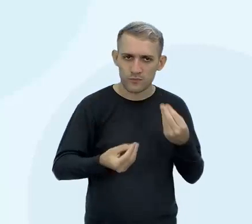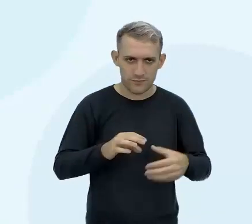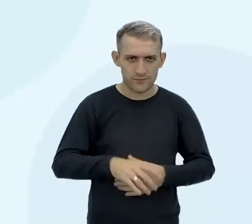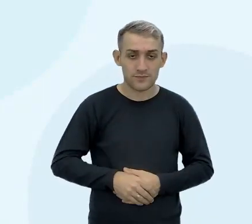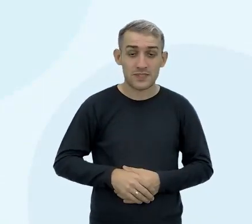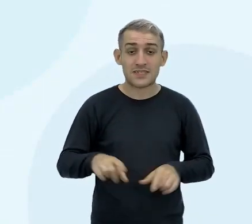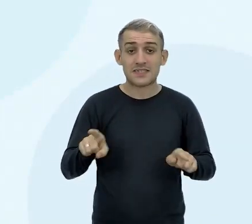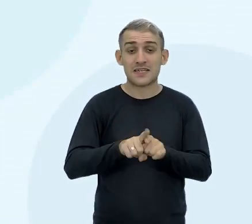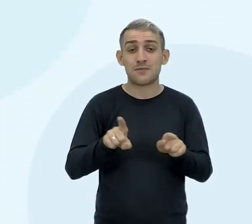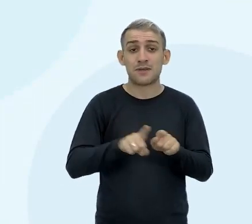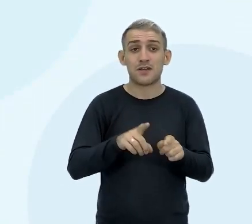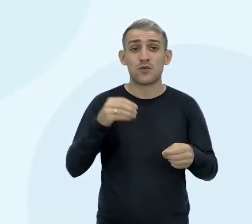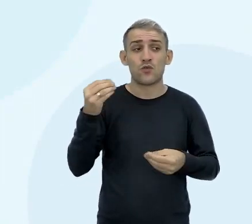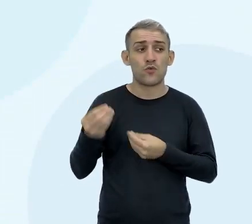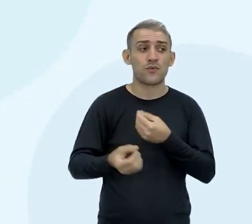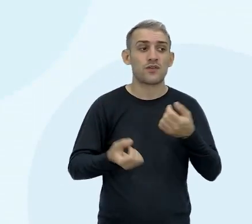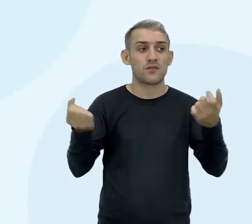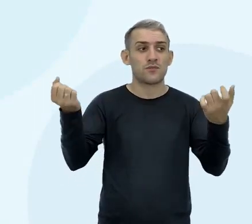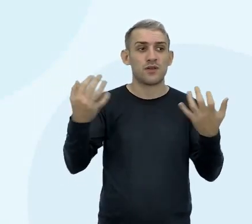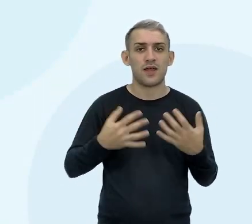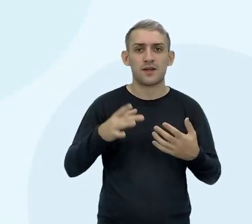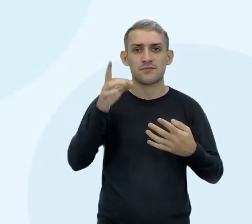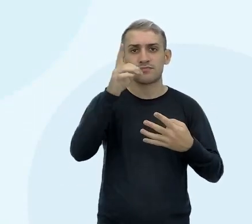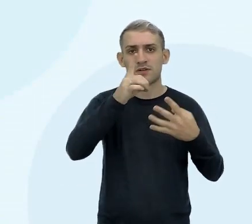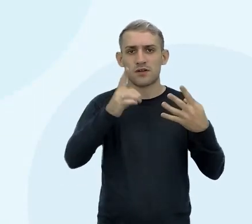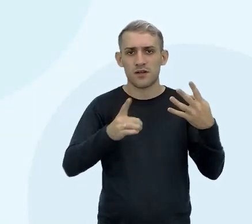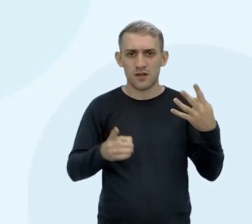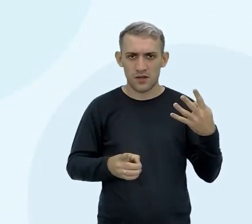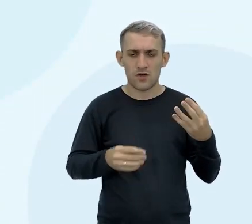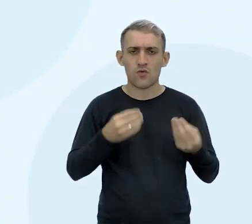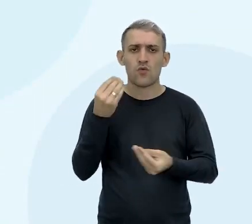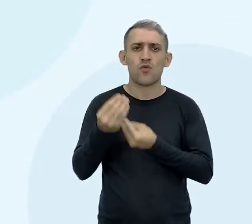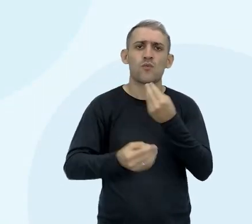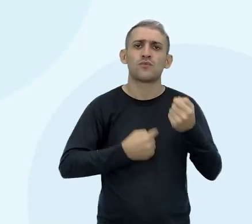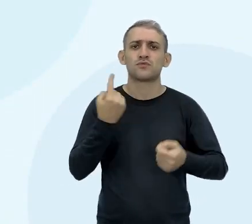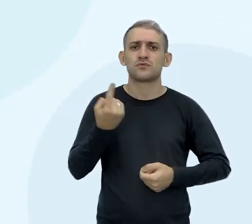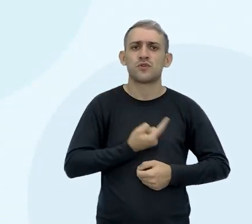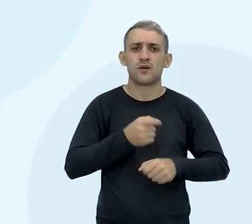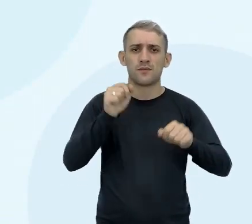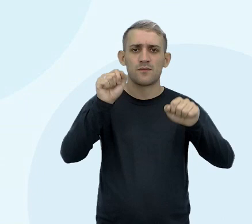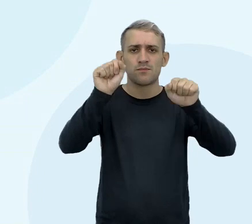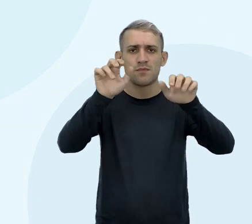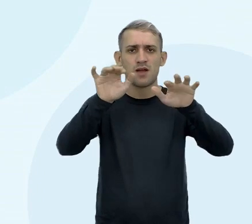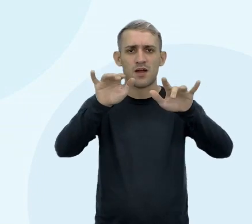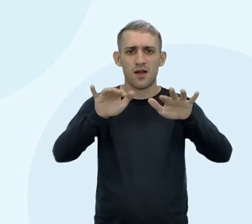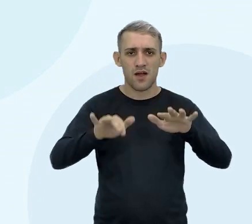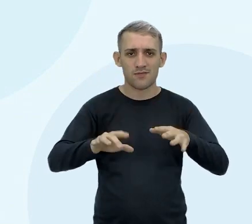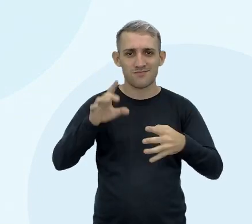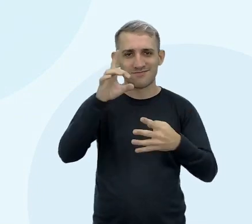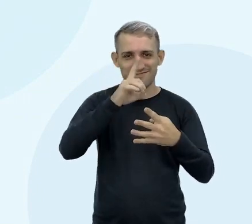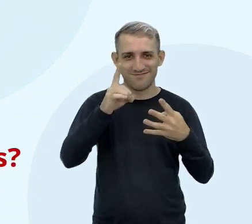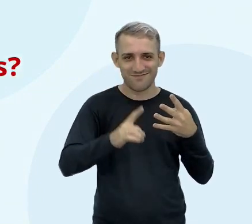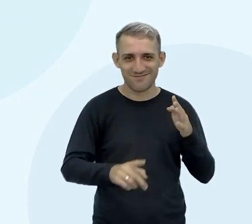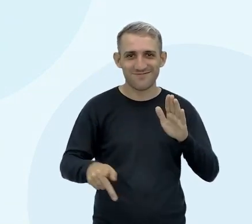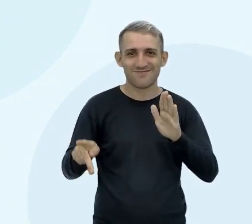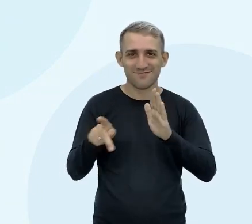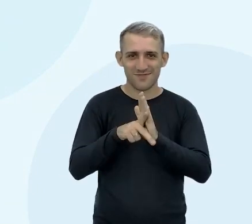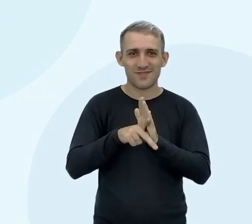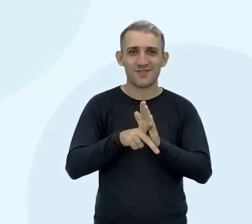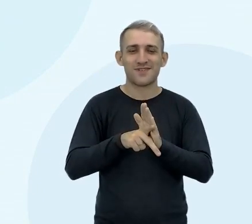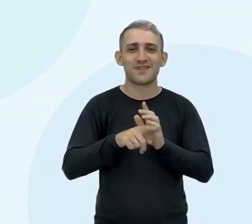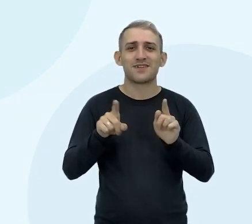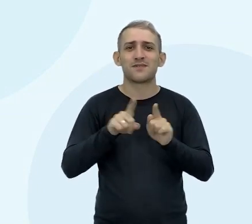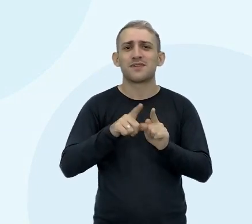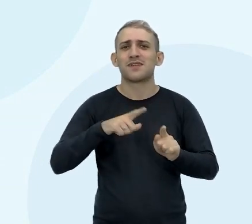é definida a entrada de dados, né? Como que a gente digita esses dados nessa linguagem de programação? O que